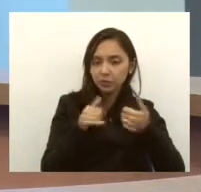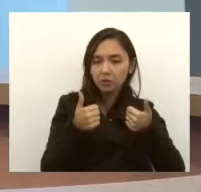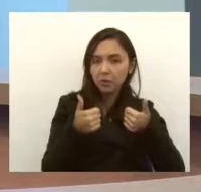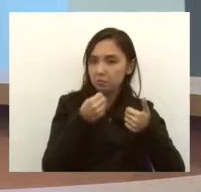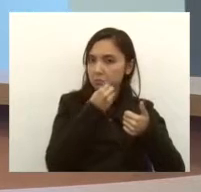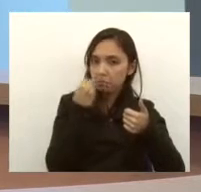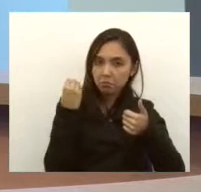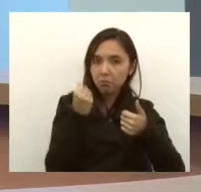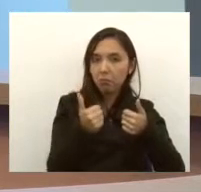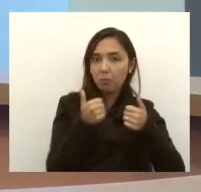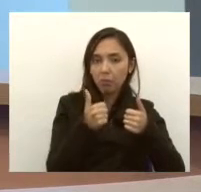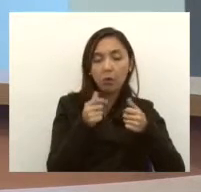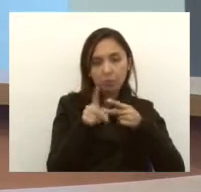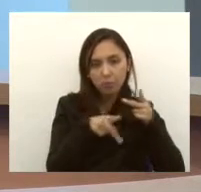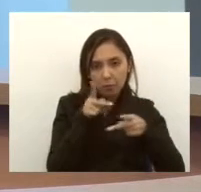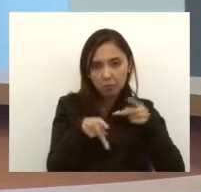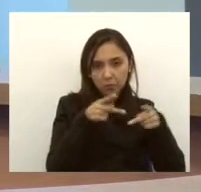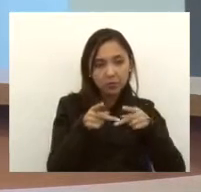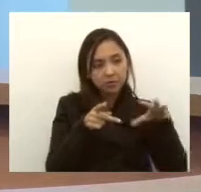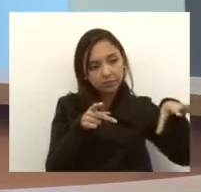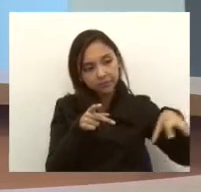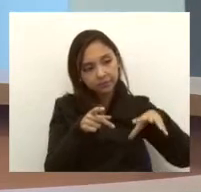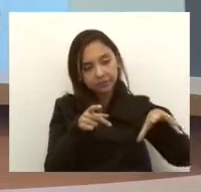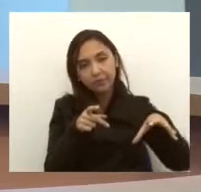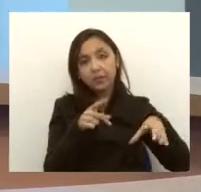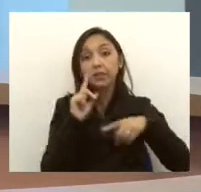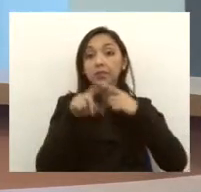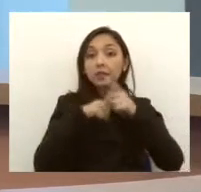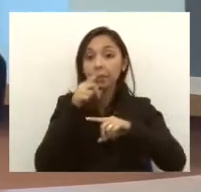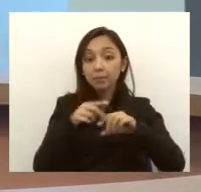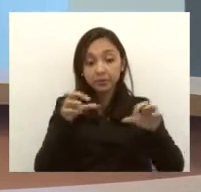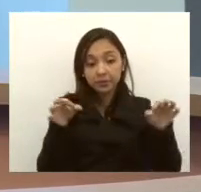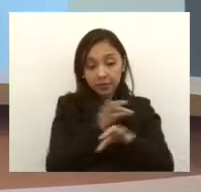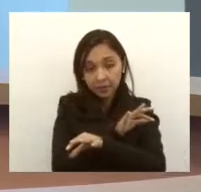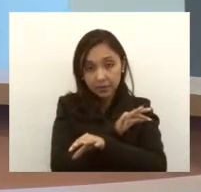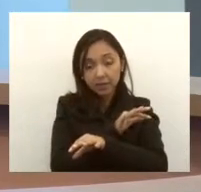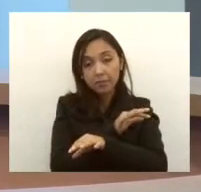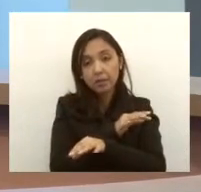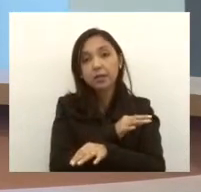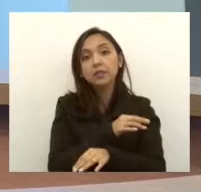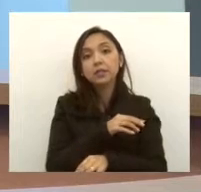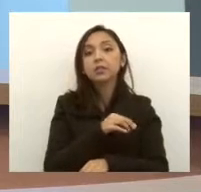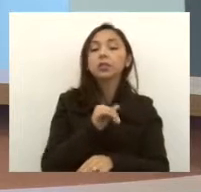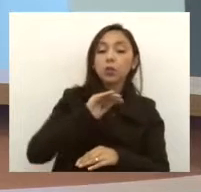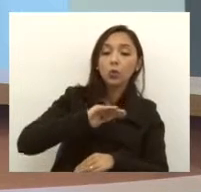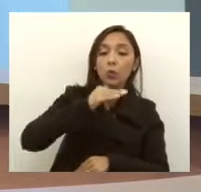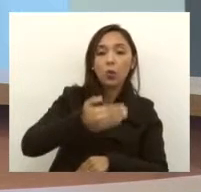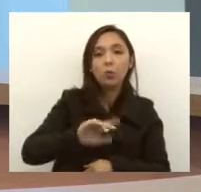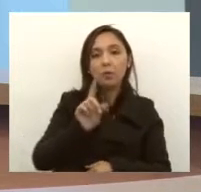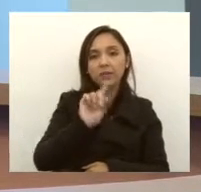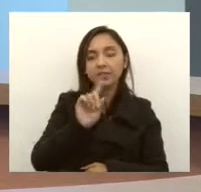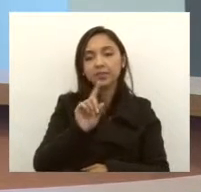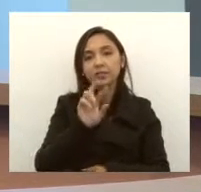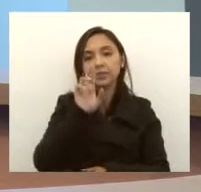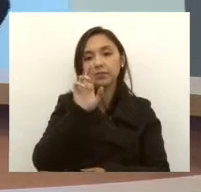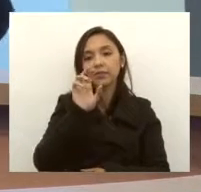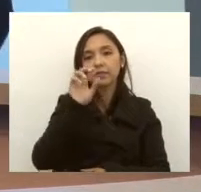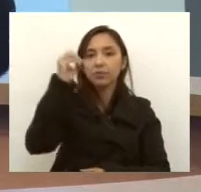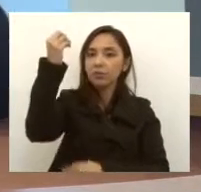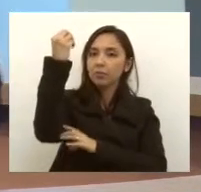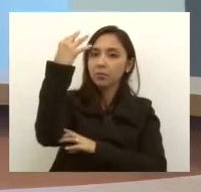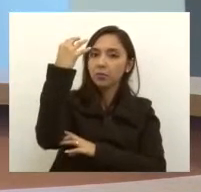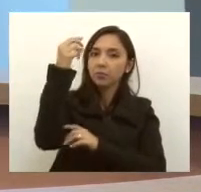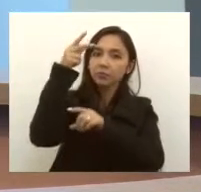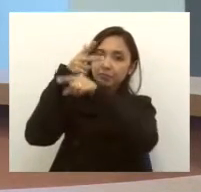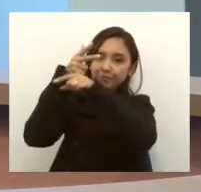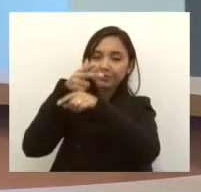para aquela população daquela região. Depois de tudo isso acabado, vai ser feito ali não lombadas e sim um radar eletrônico, é o que eu